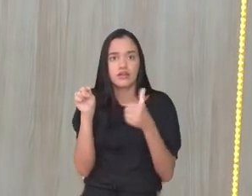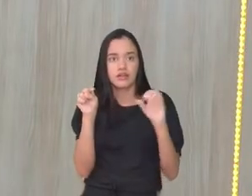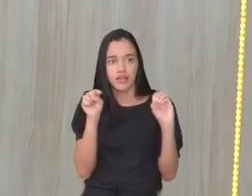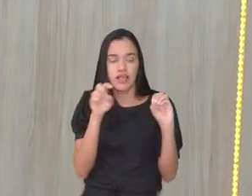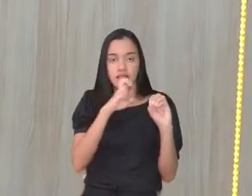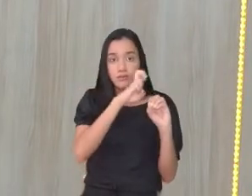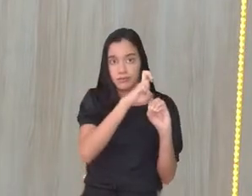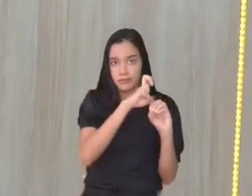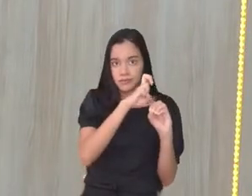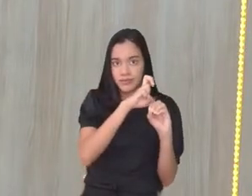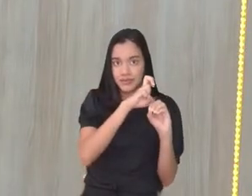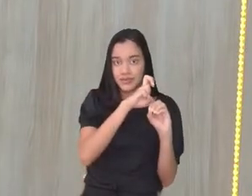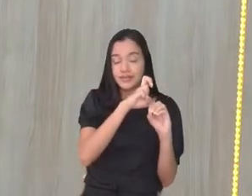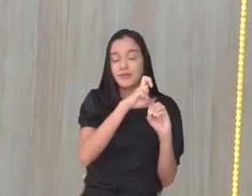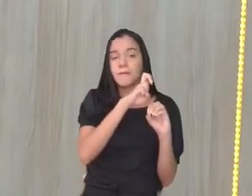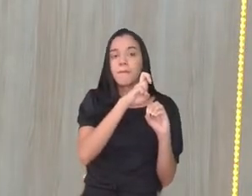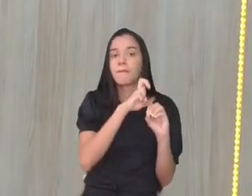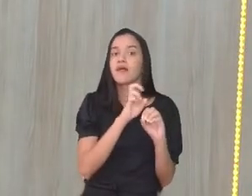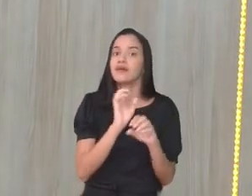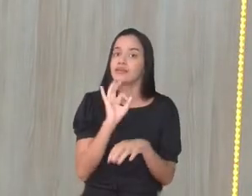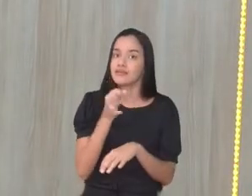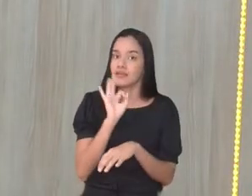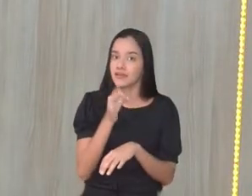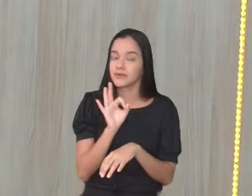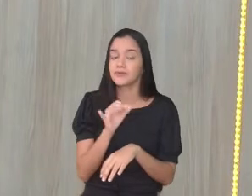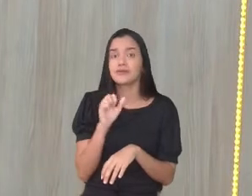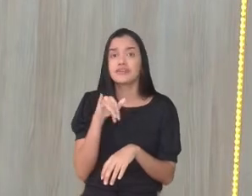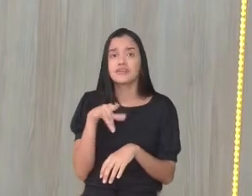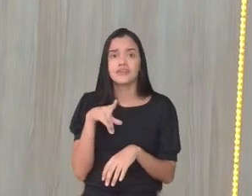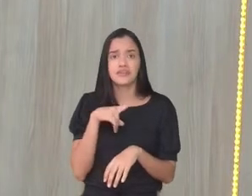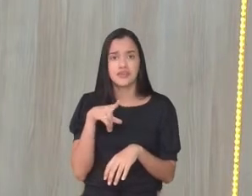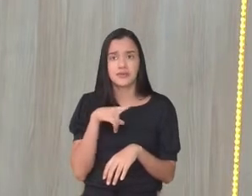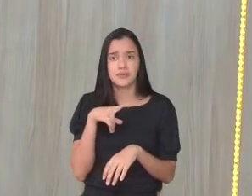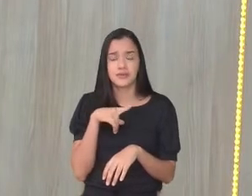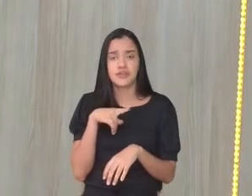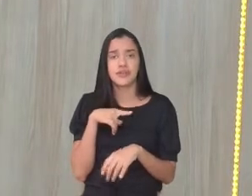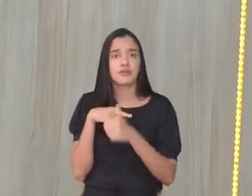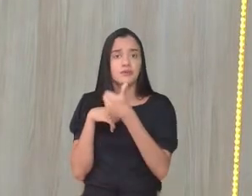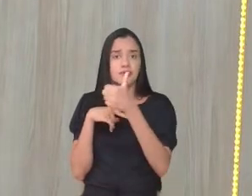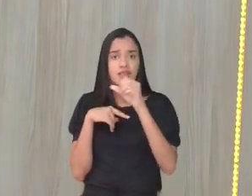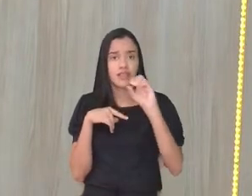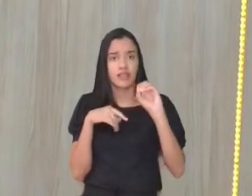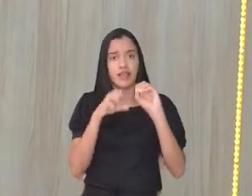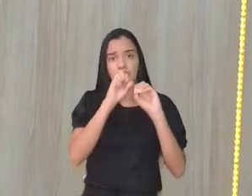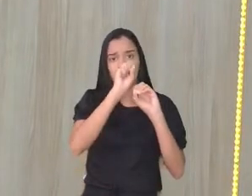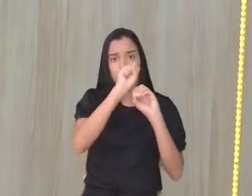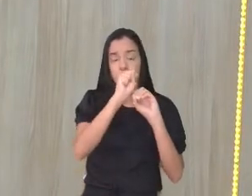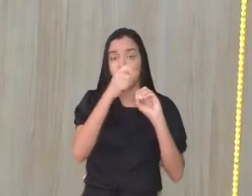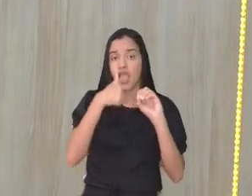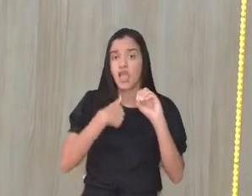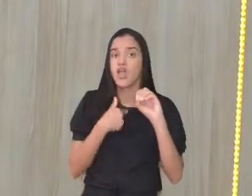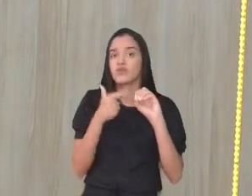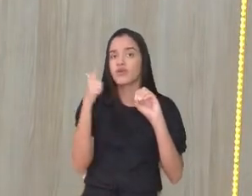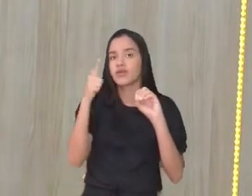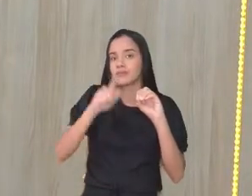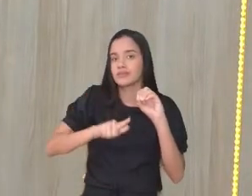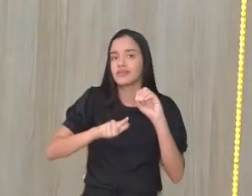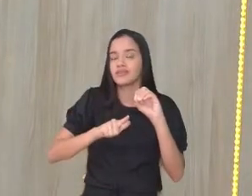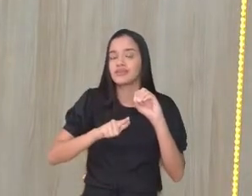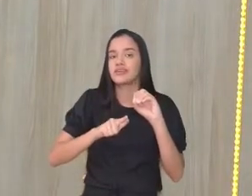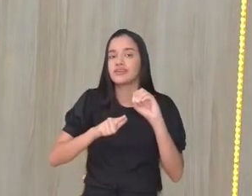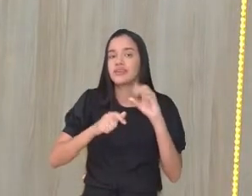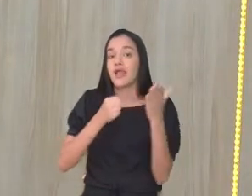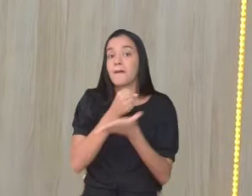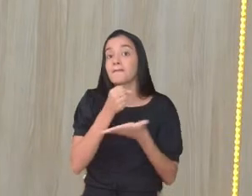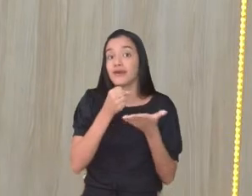quinta potência, certo? Então, ó, se eu tenho 10 elevado à oitava potência, eu vou repetir aí o 10,